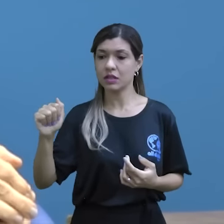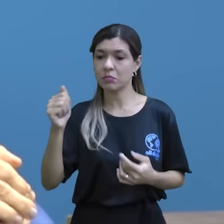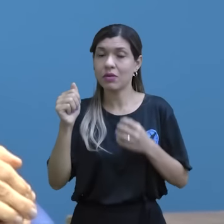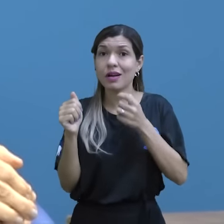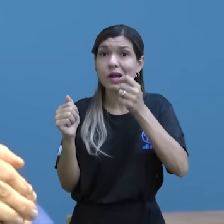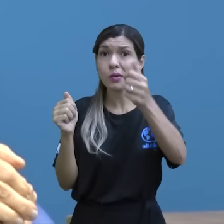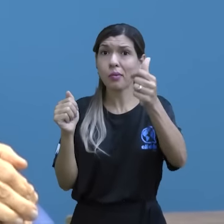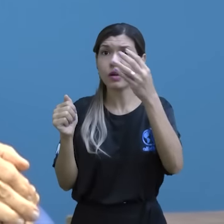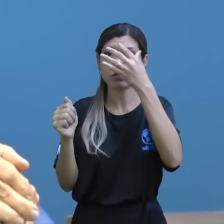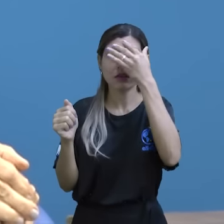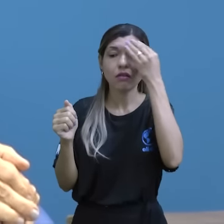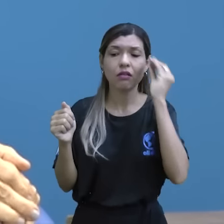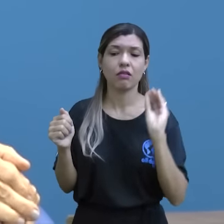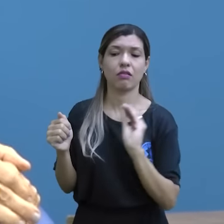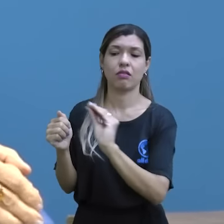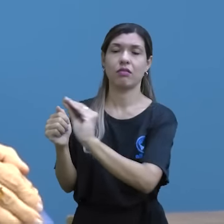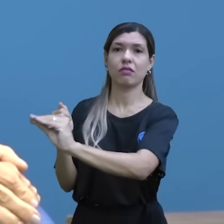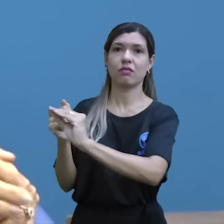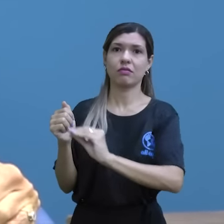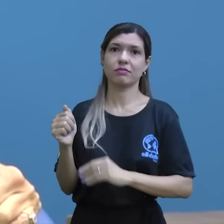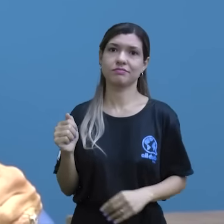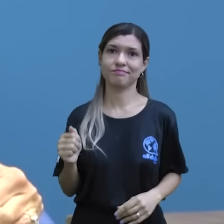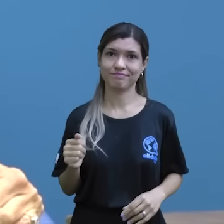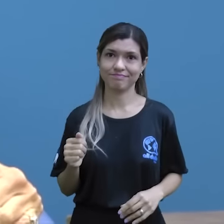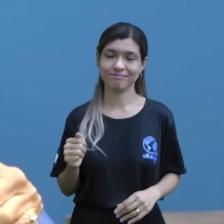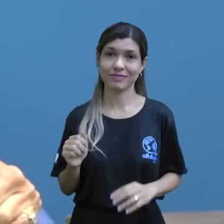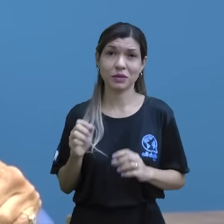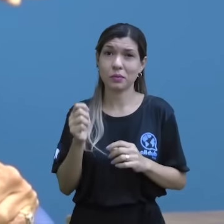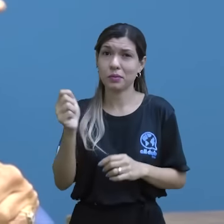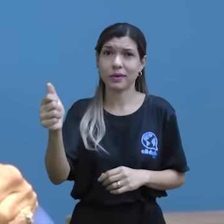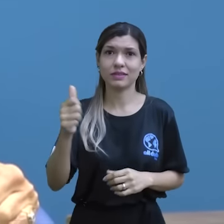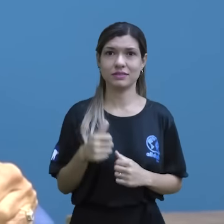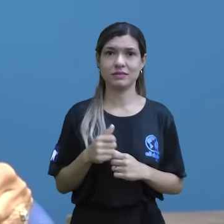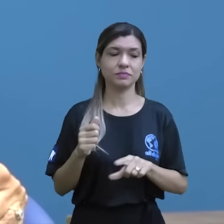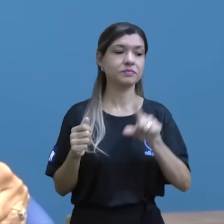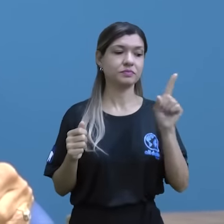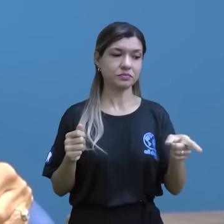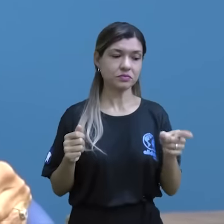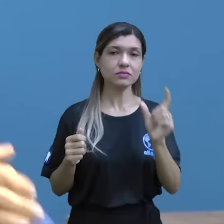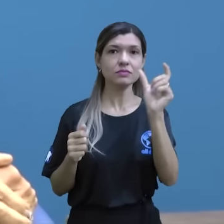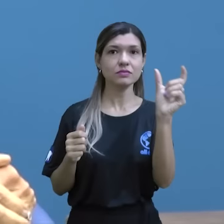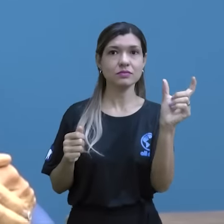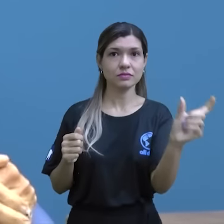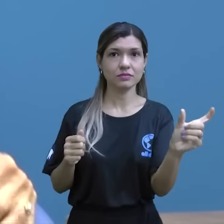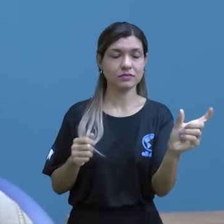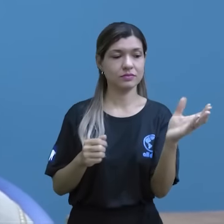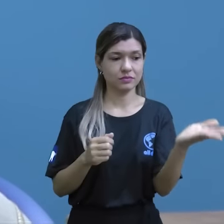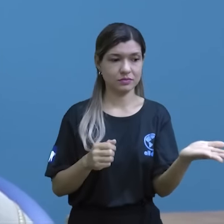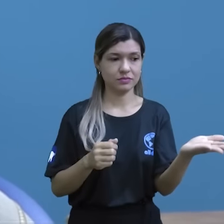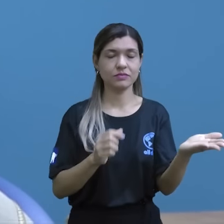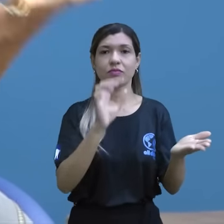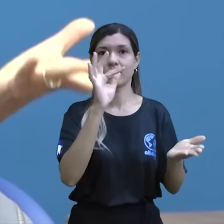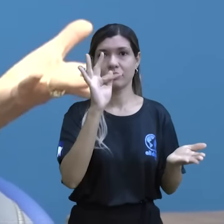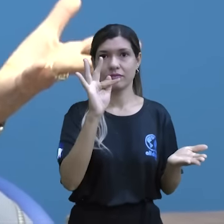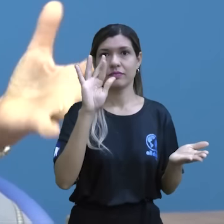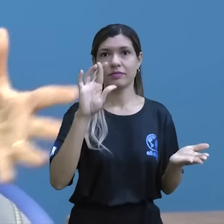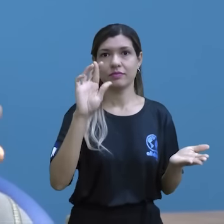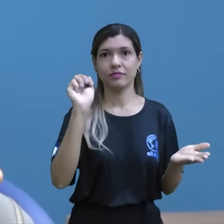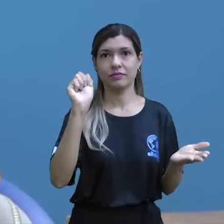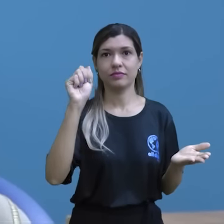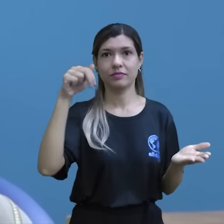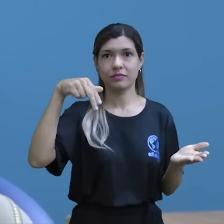circulação. E, então, enfim, ele não queria tratar desse tema, é claro que não queria. E cada geração